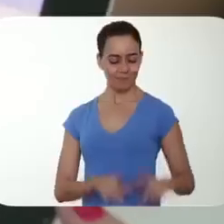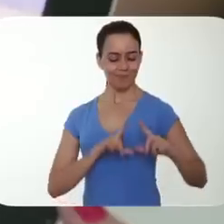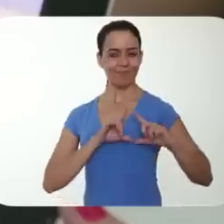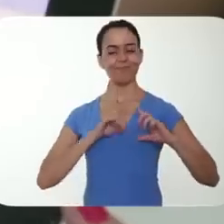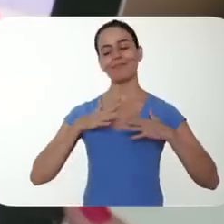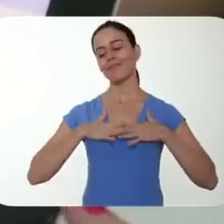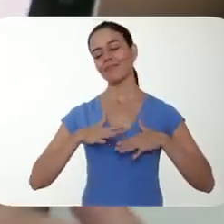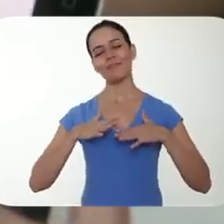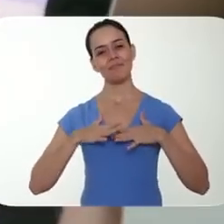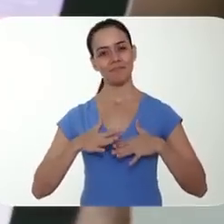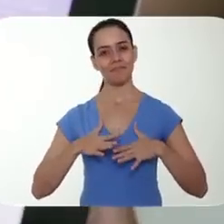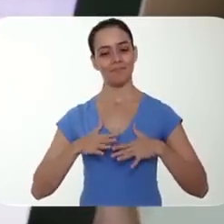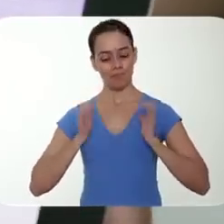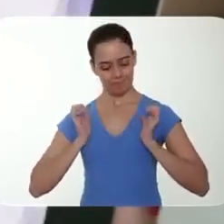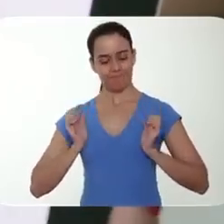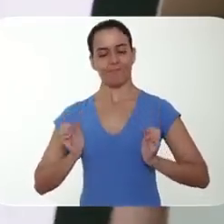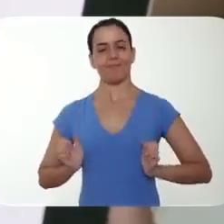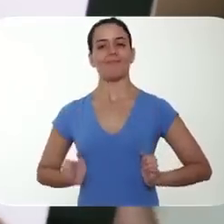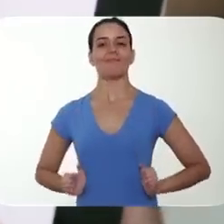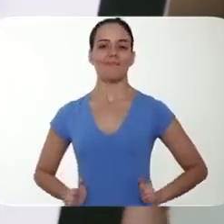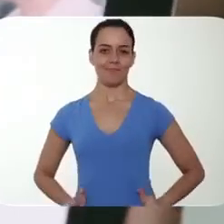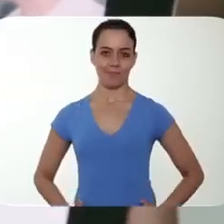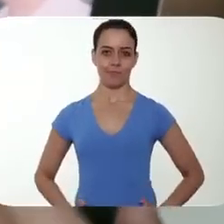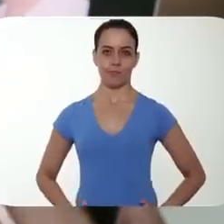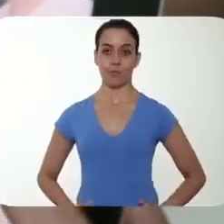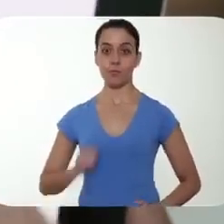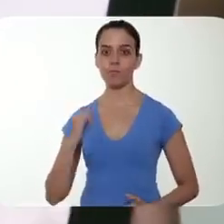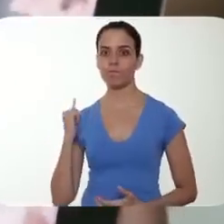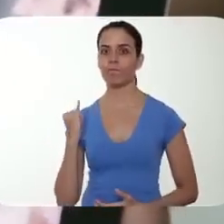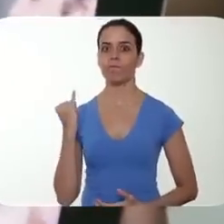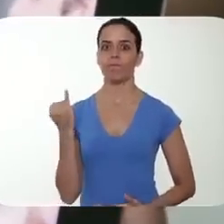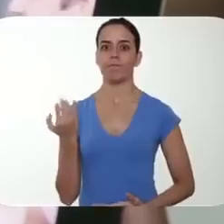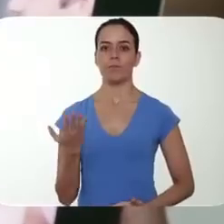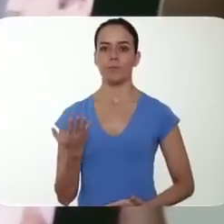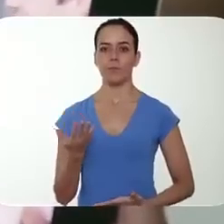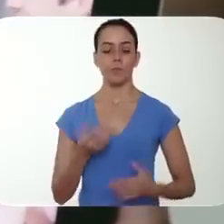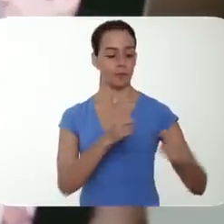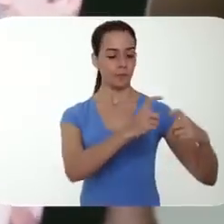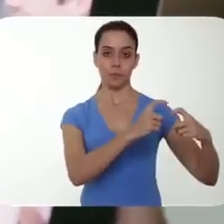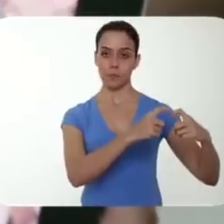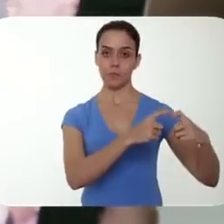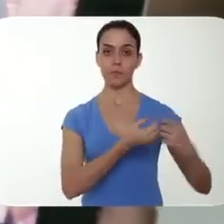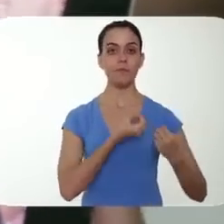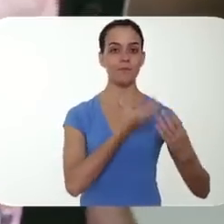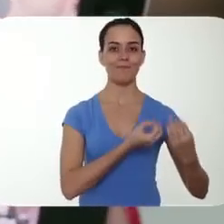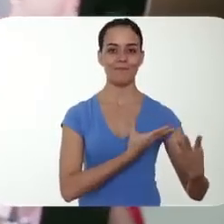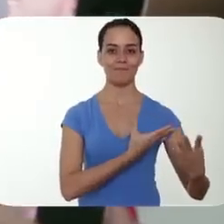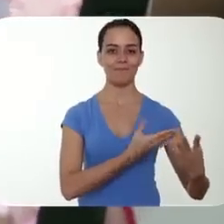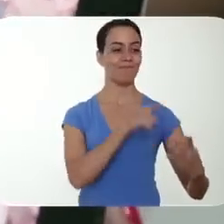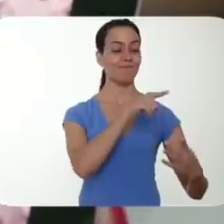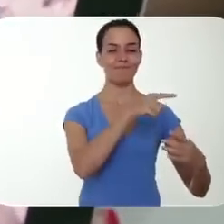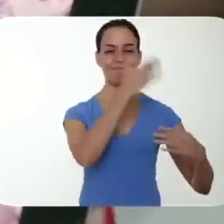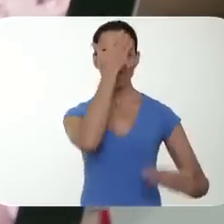É muito tranquilo trabalhar com ética quando a gente fala da Apsia, porque a Apsia preza muito isso. A partir do momento que a gente leva as informações para o médico,